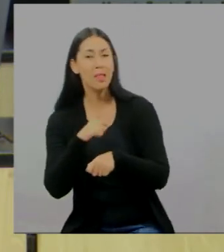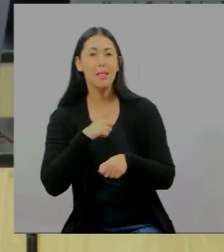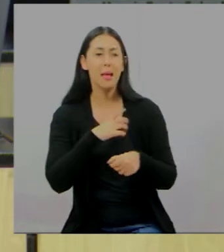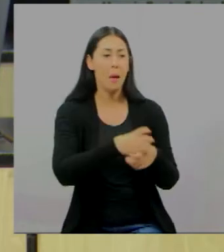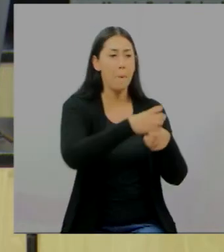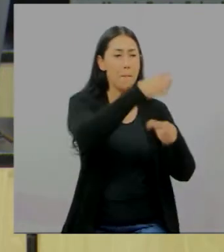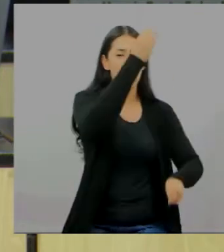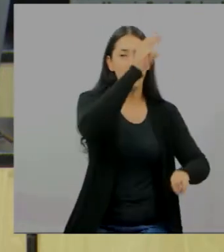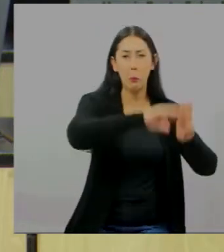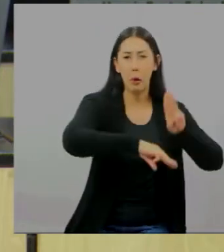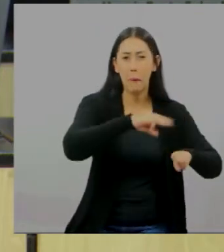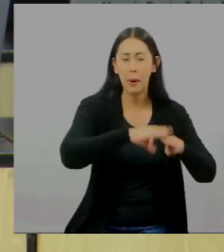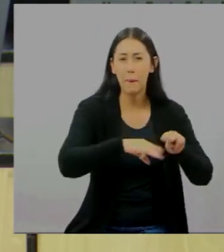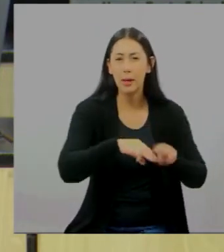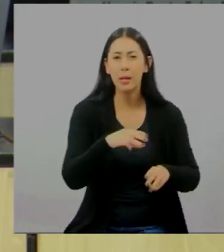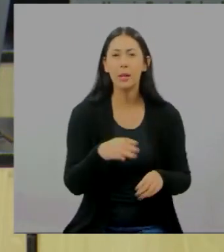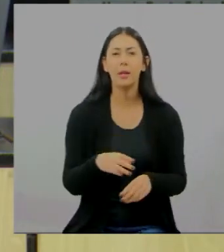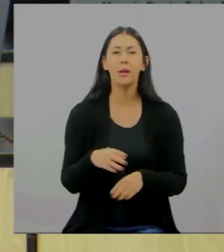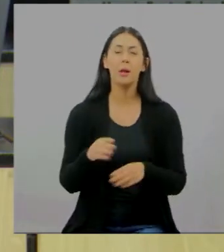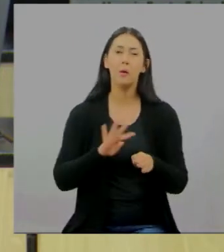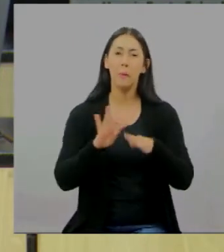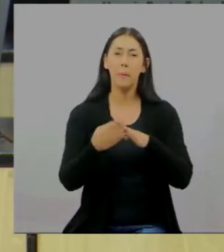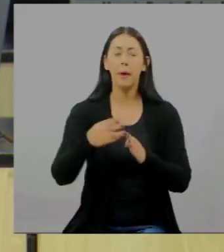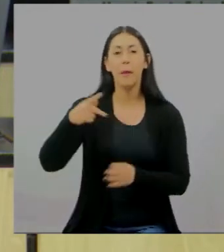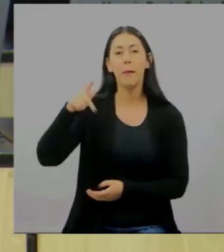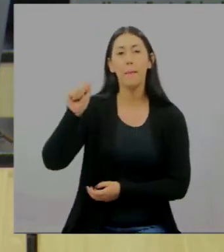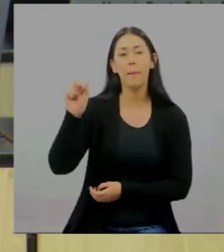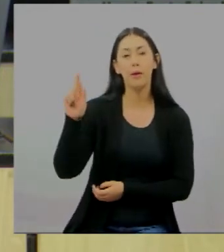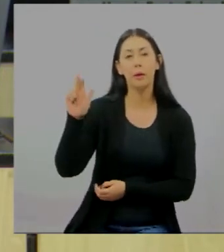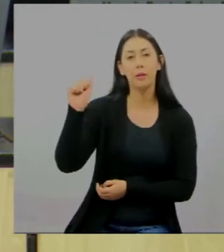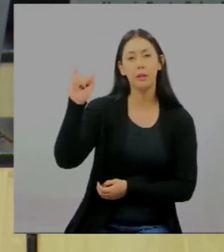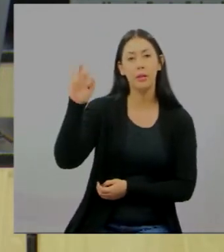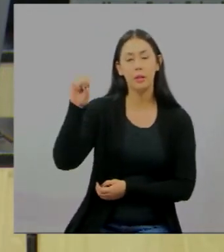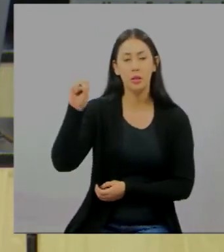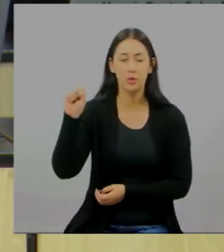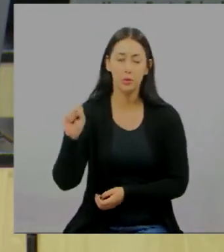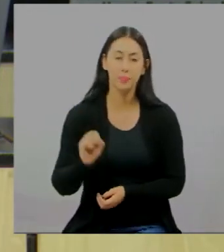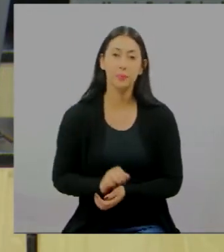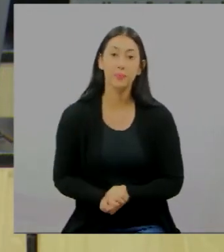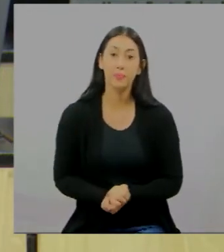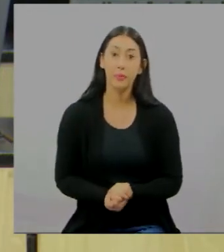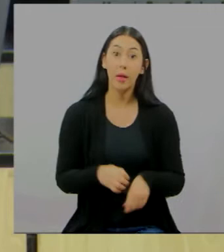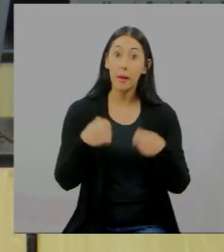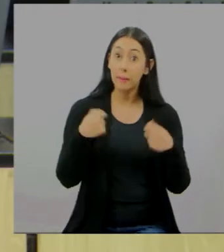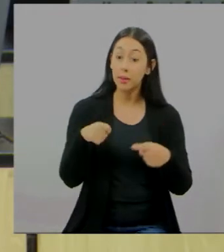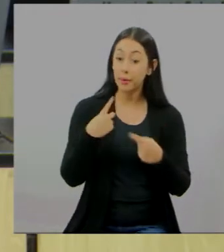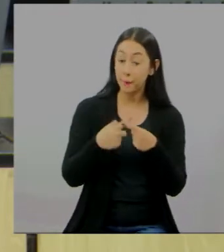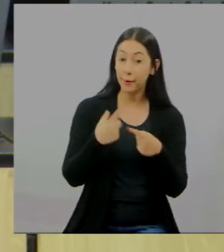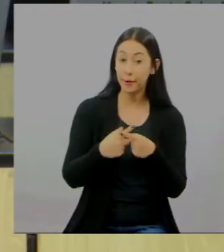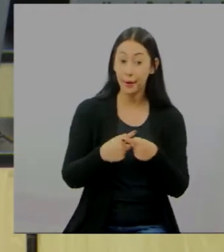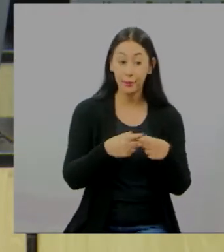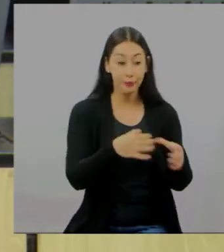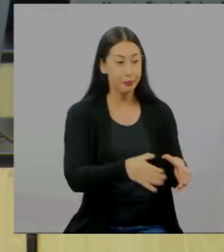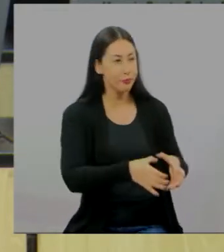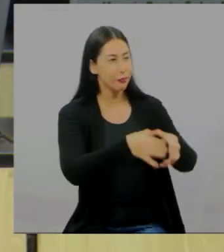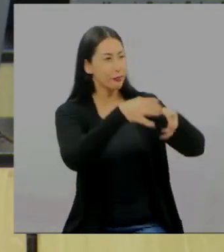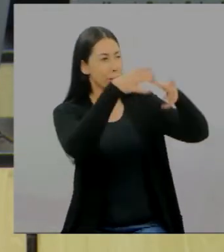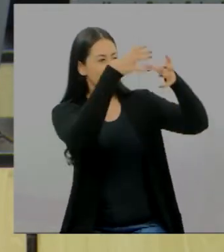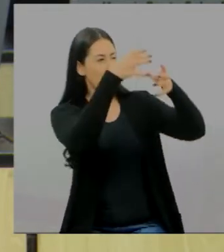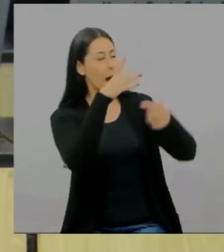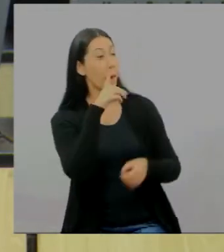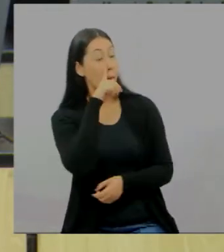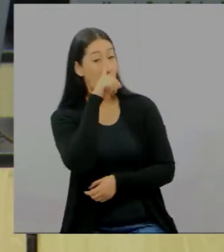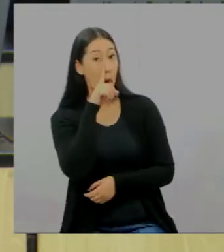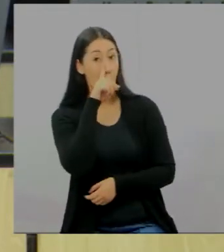instalados nas vias públicas do Jardim Paraíso em Jacareí. A solicitação se faz necessária devido às condições dos postes existentes no referido bairro